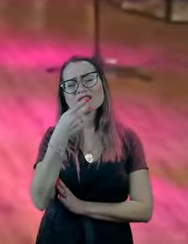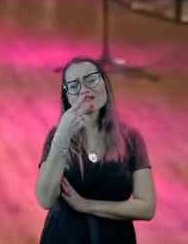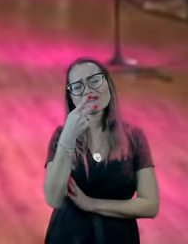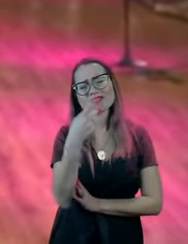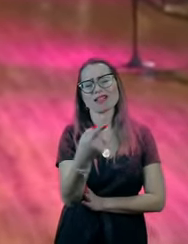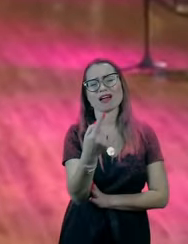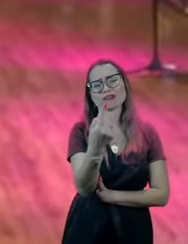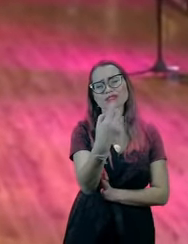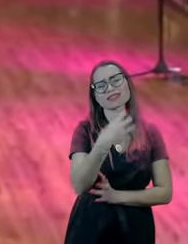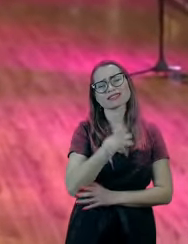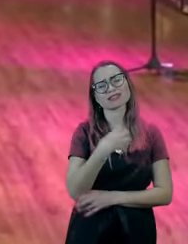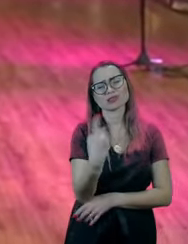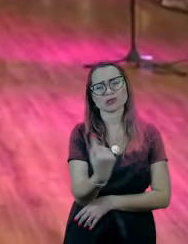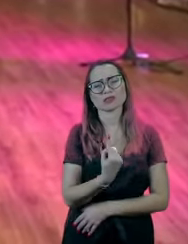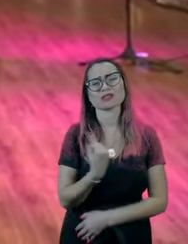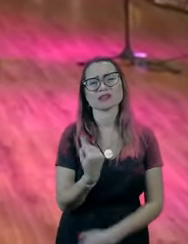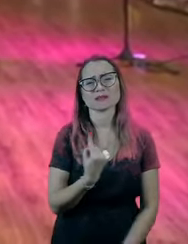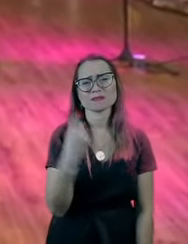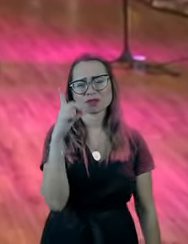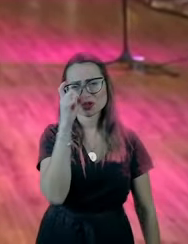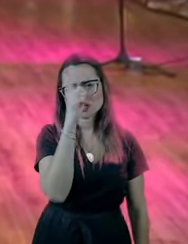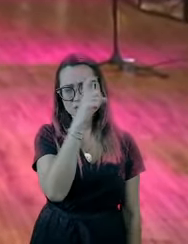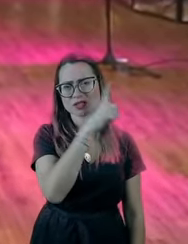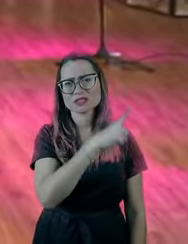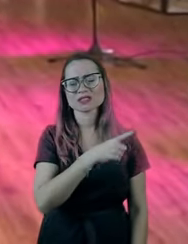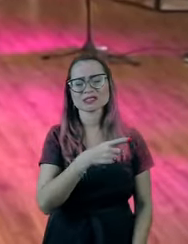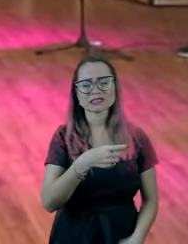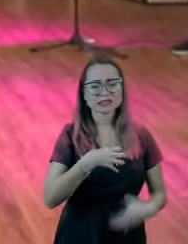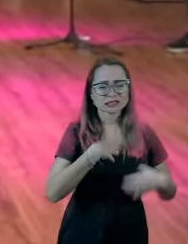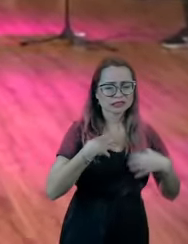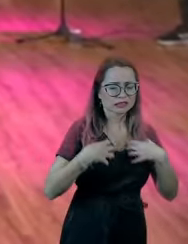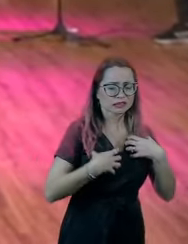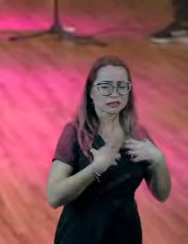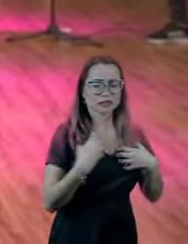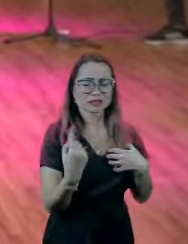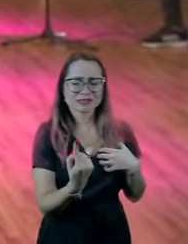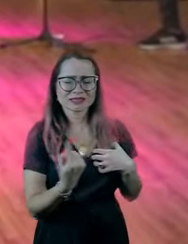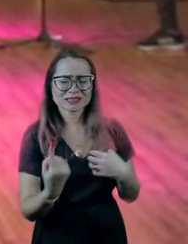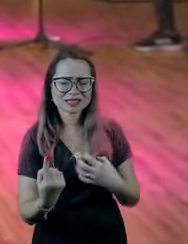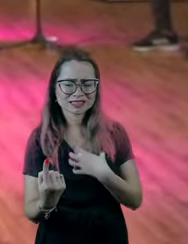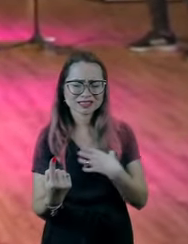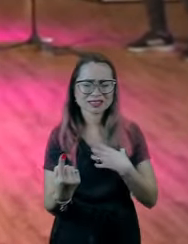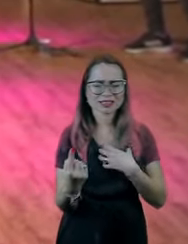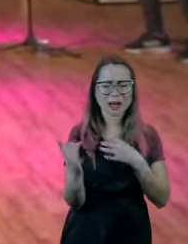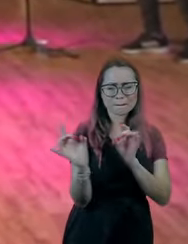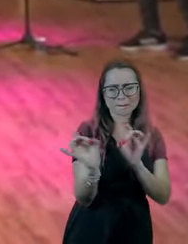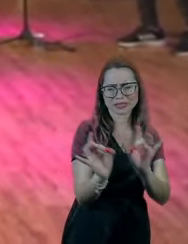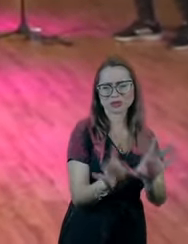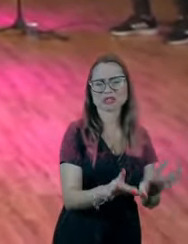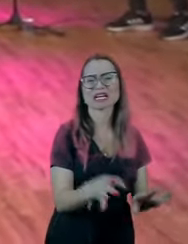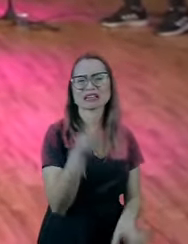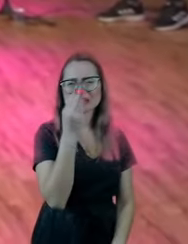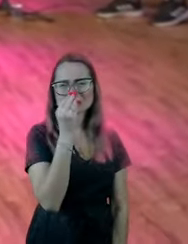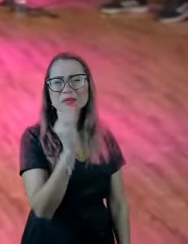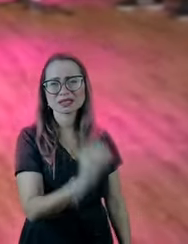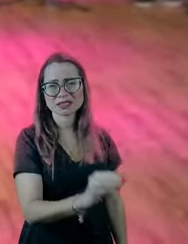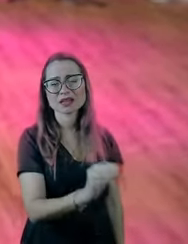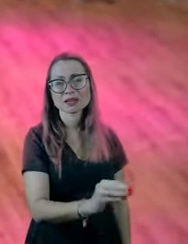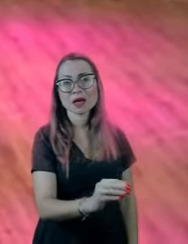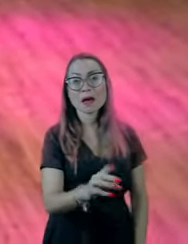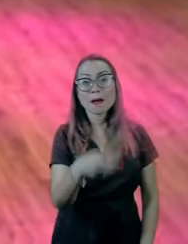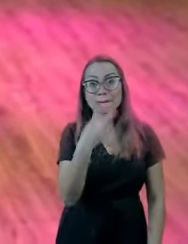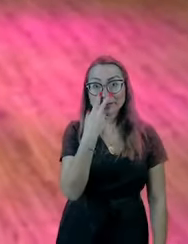Muito difícil. A sensação de estar sozinha, abandonada, deixada. Parece que pegaram algo melhor e te